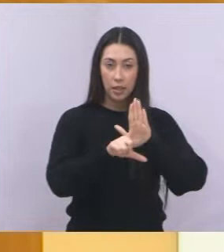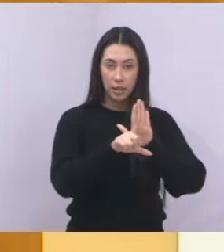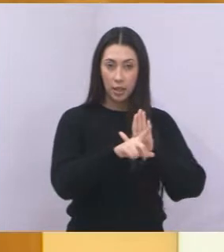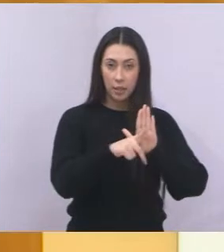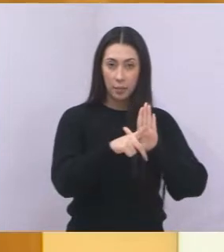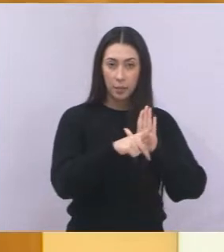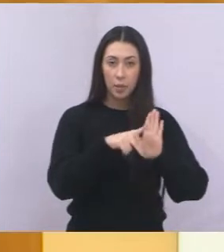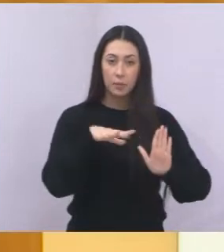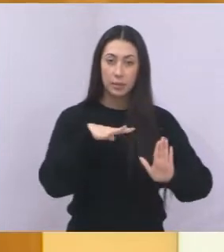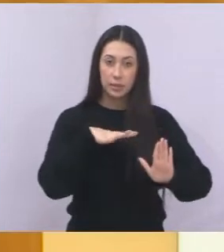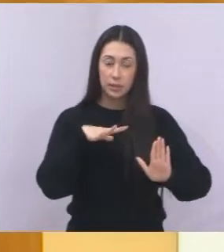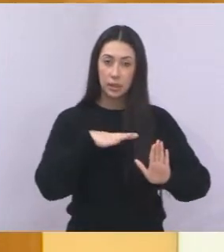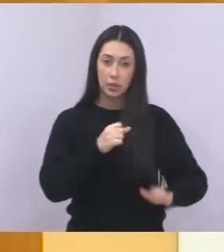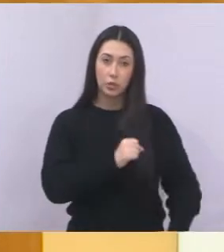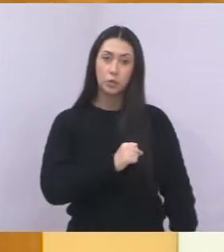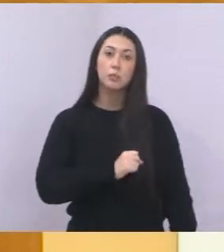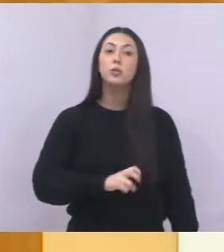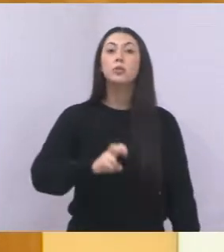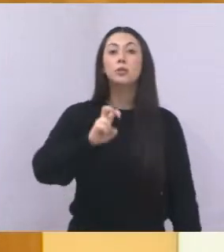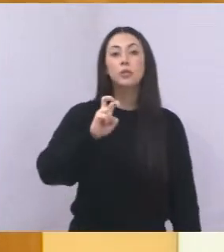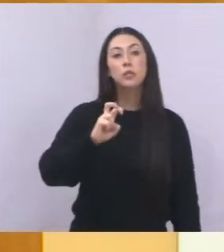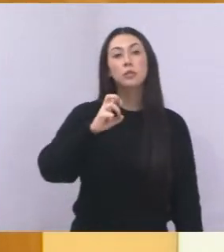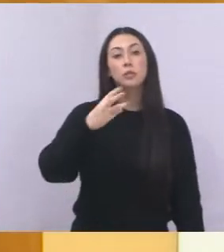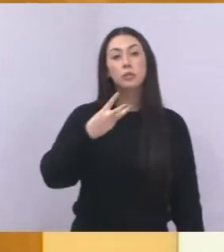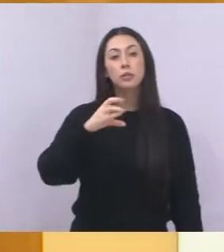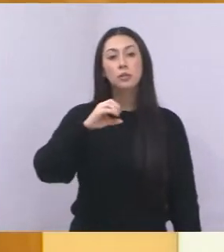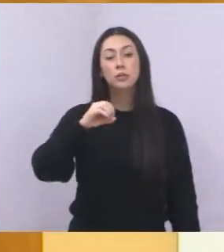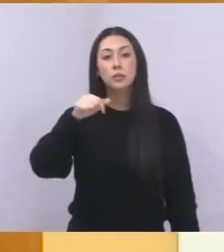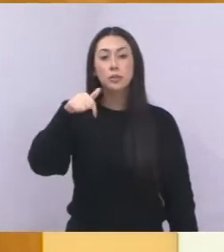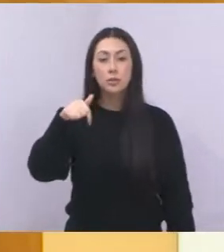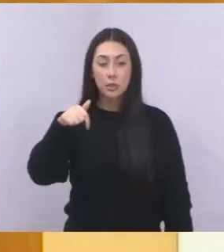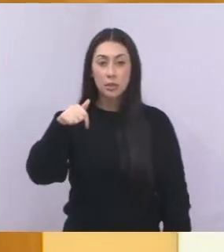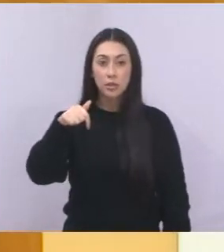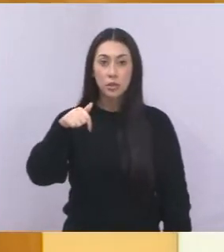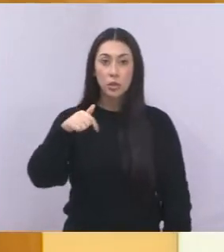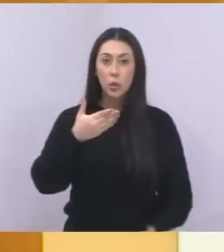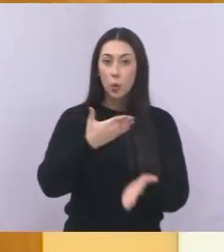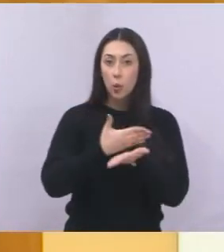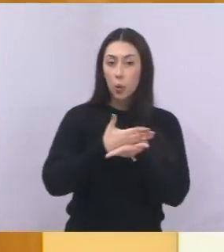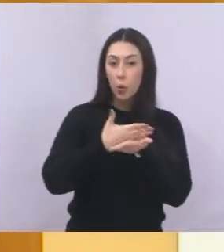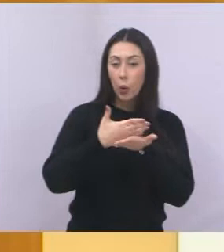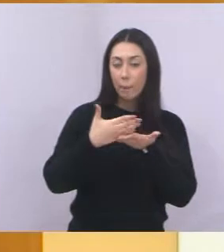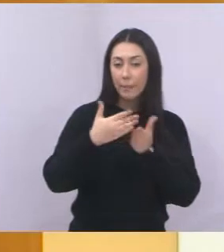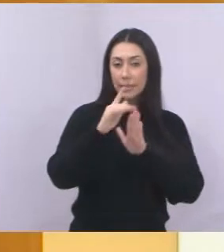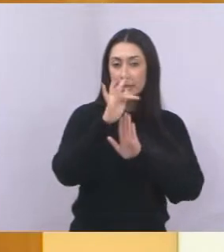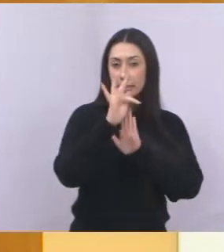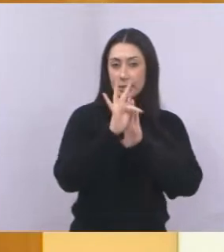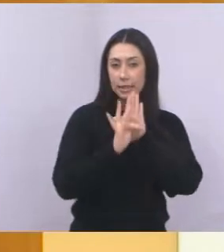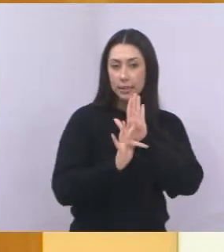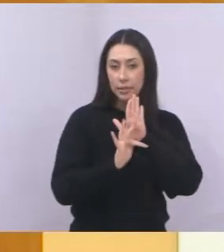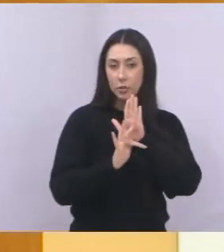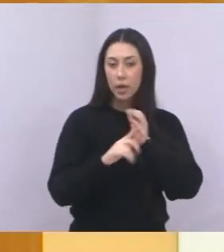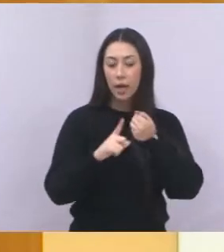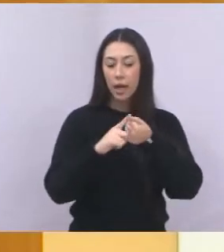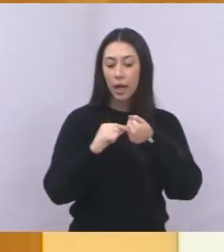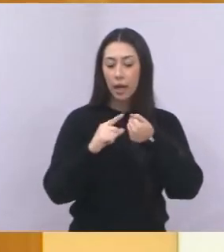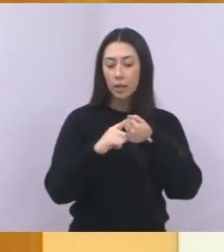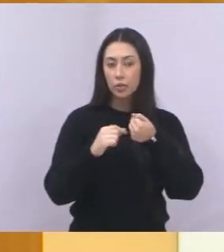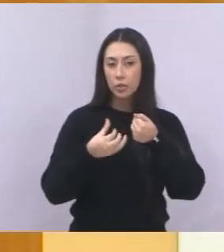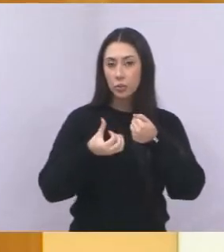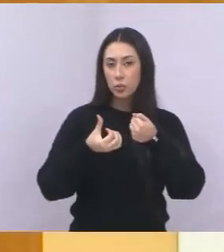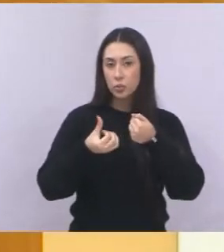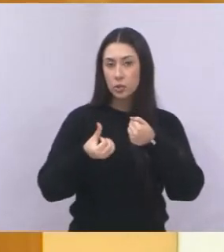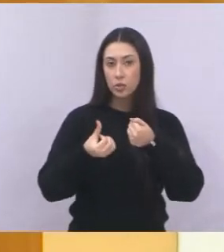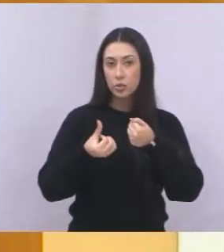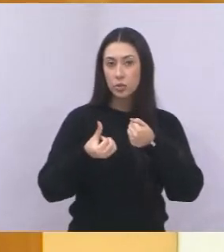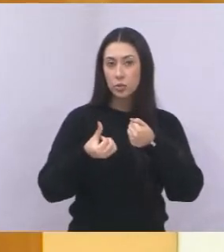nº 5.307, de 3 de dezembro de 2008, passa a vigorar com a seguinte redação. Artigo 6º.